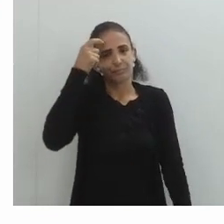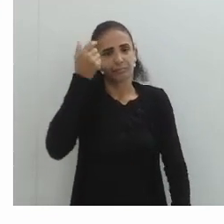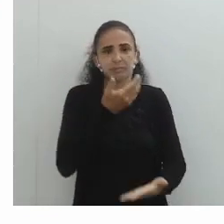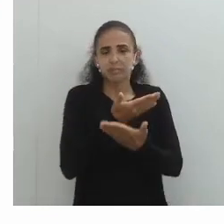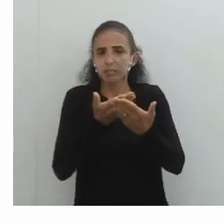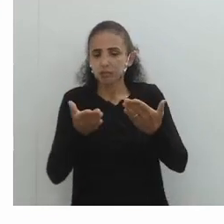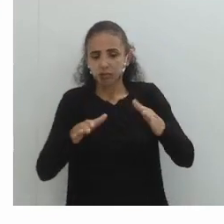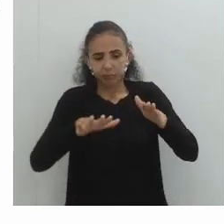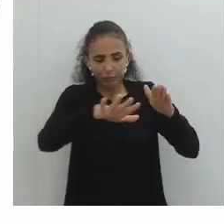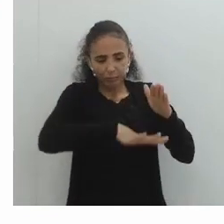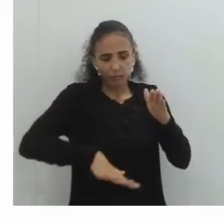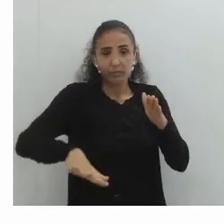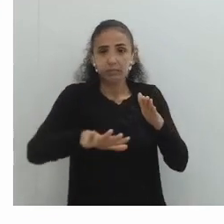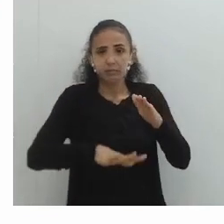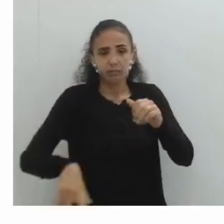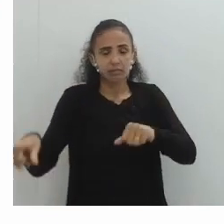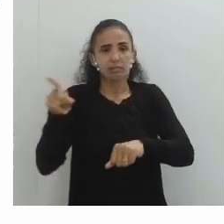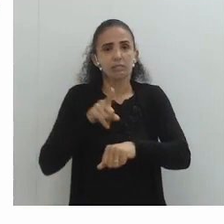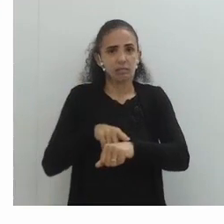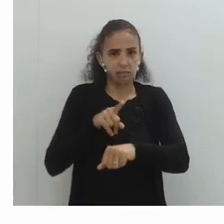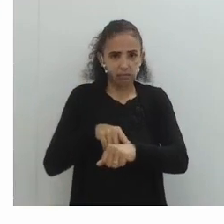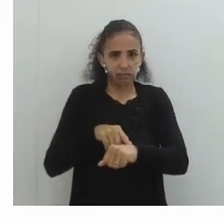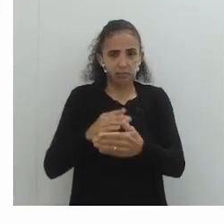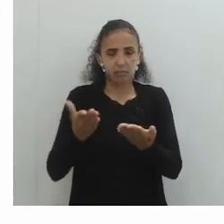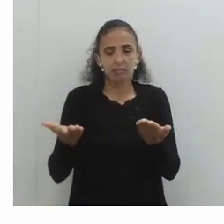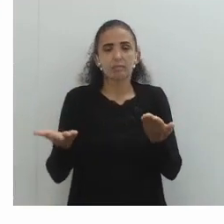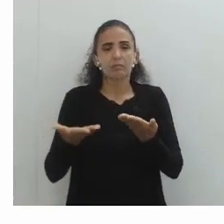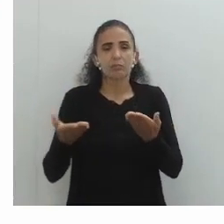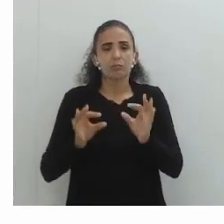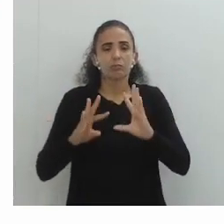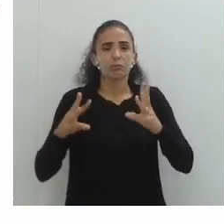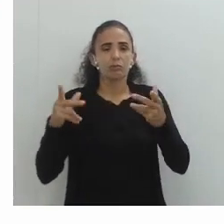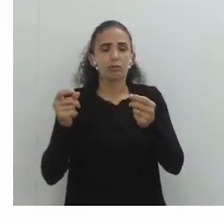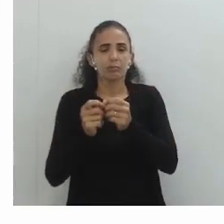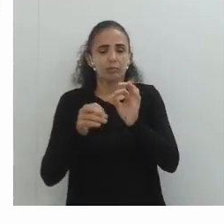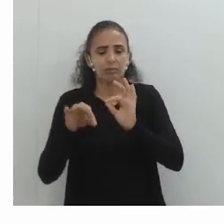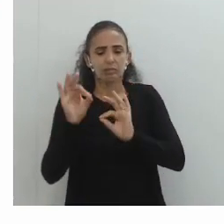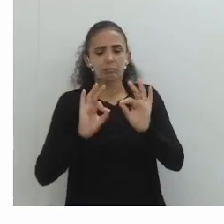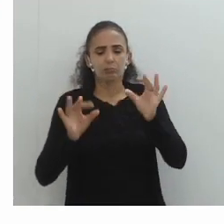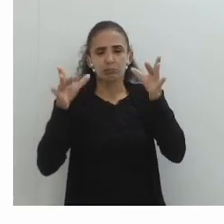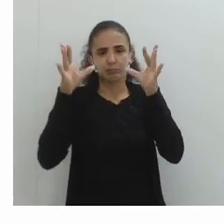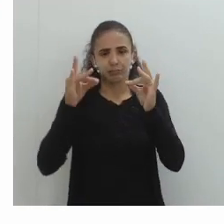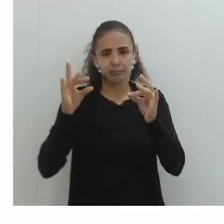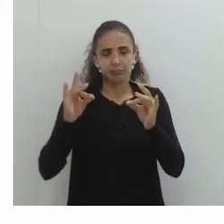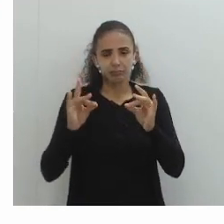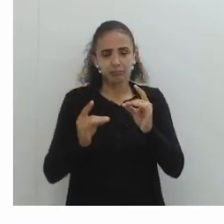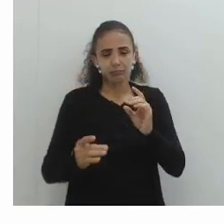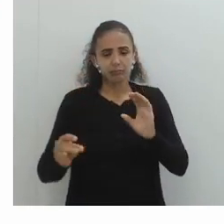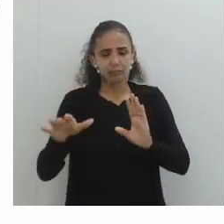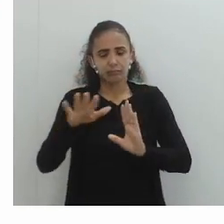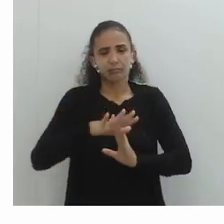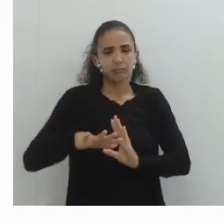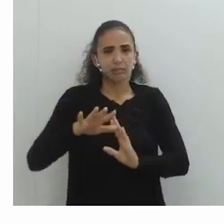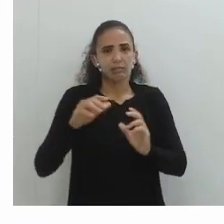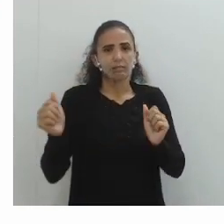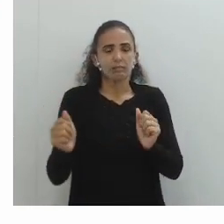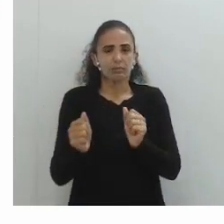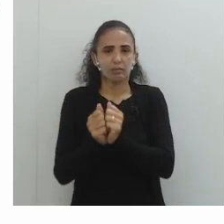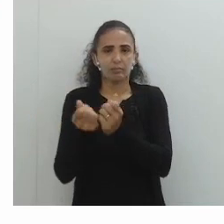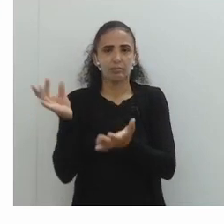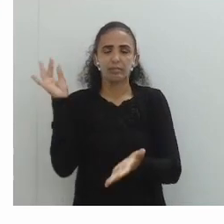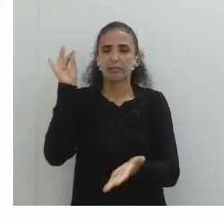ordenação de espaço e tempo, e ao mesmo tempo em que abrange dimensões da personalidade, como a